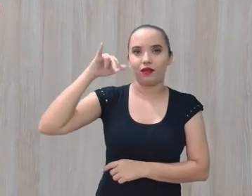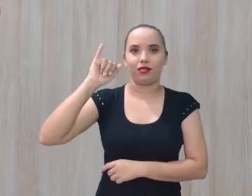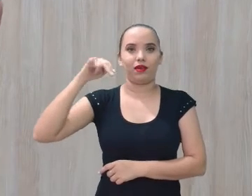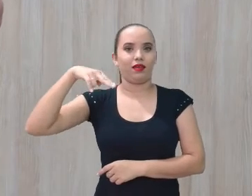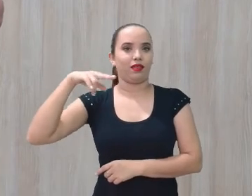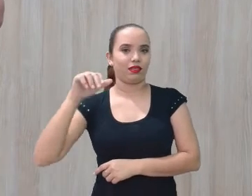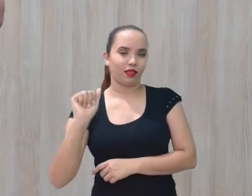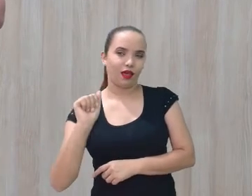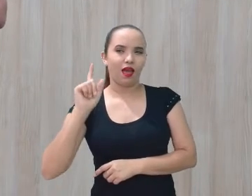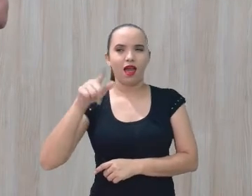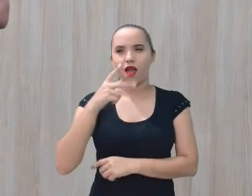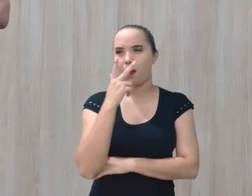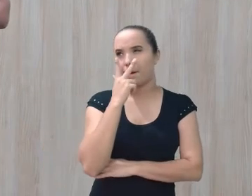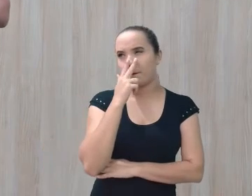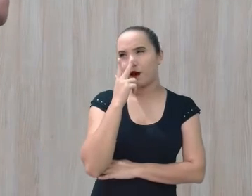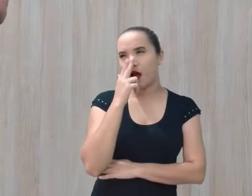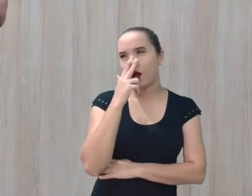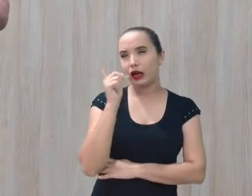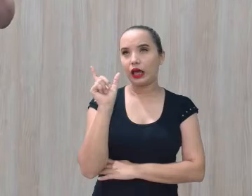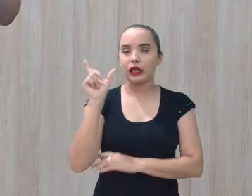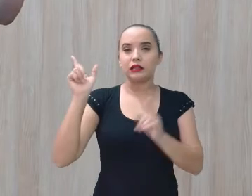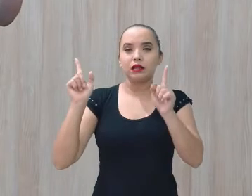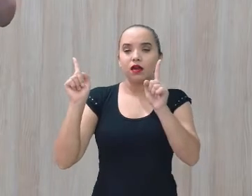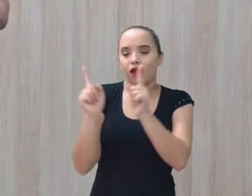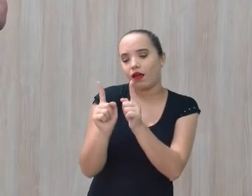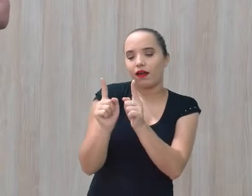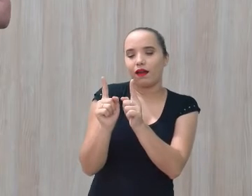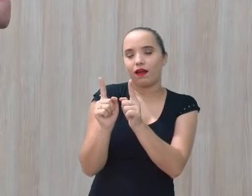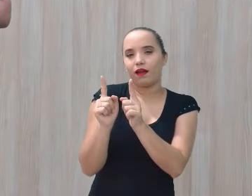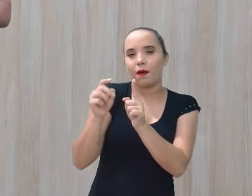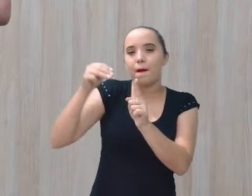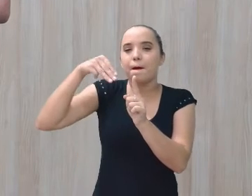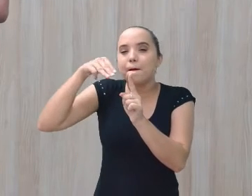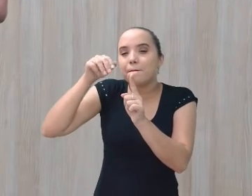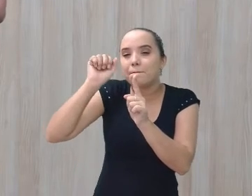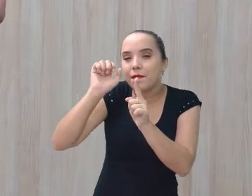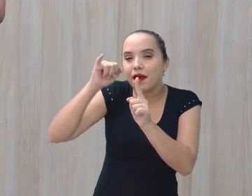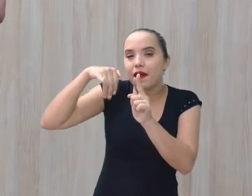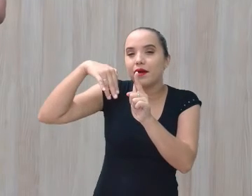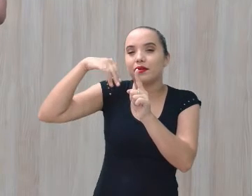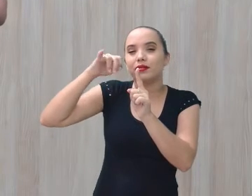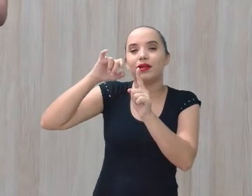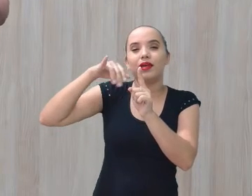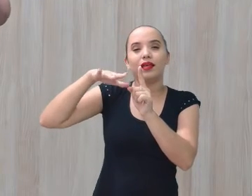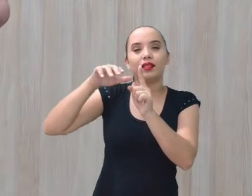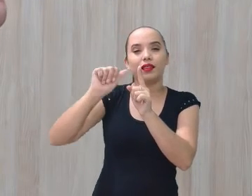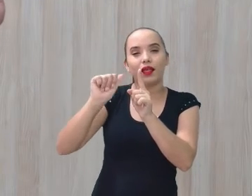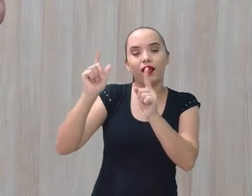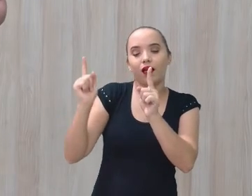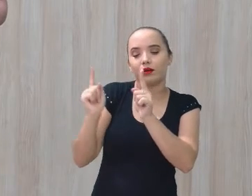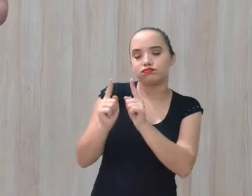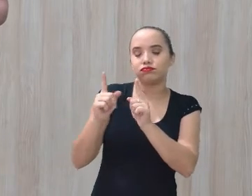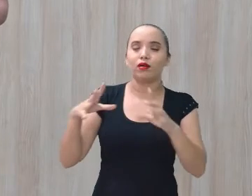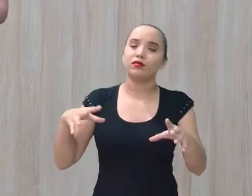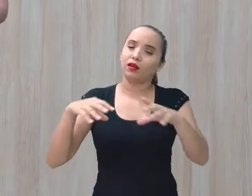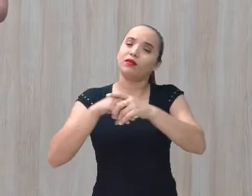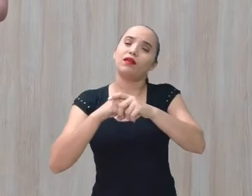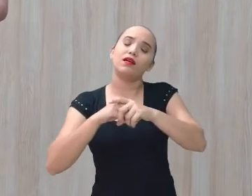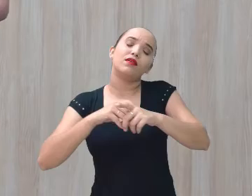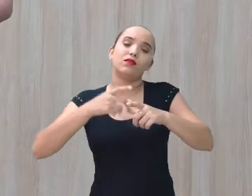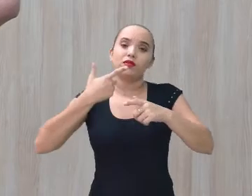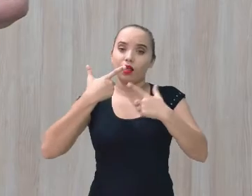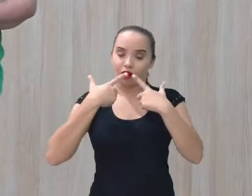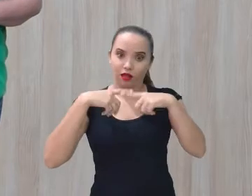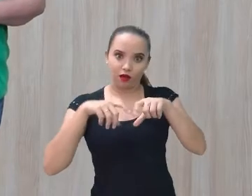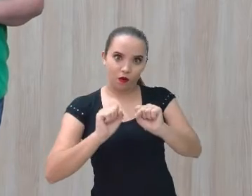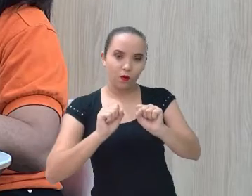um diminutivo, não é? E fica dentro da parte de variação linguística da nossa linguagem coloquial. Isso, tanto é que